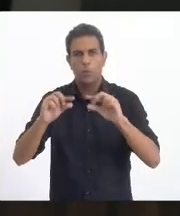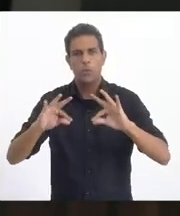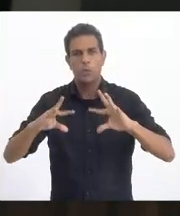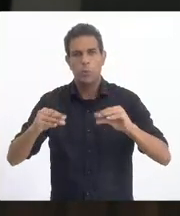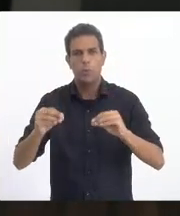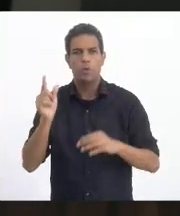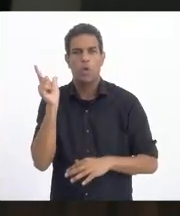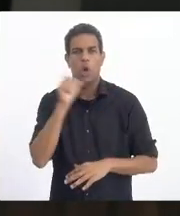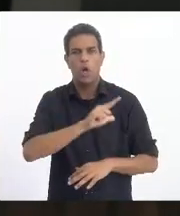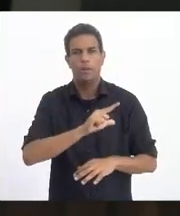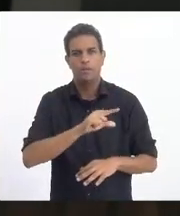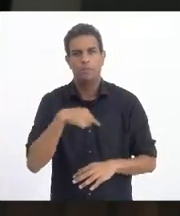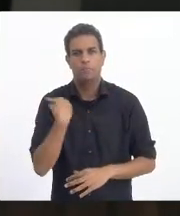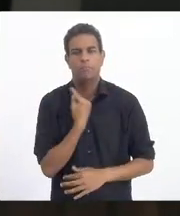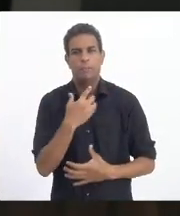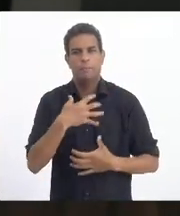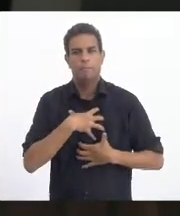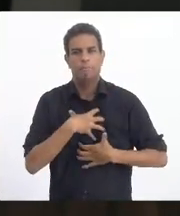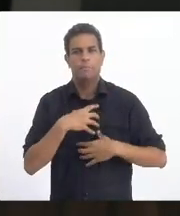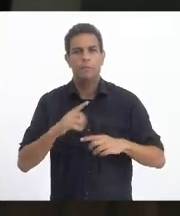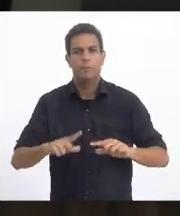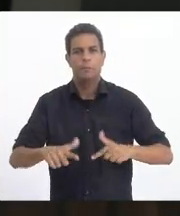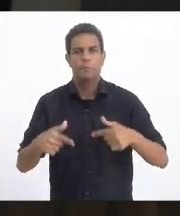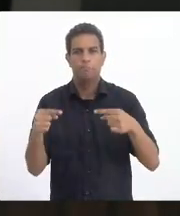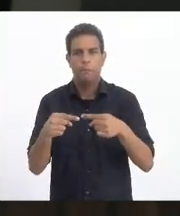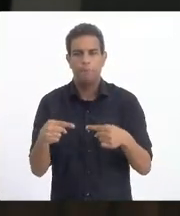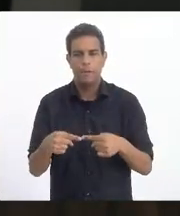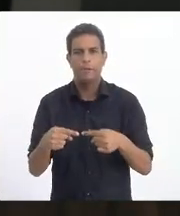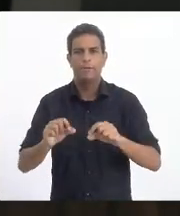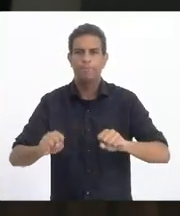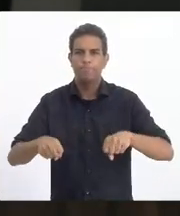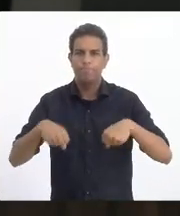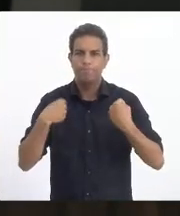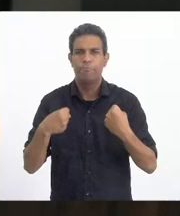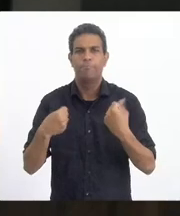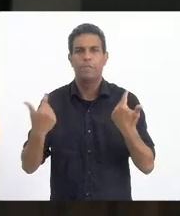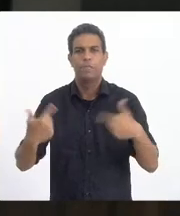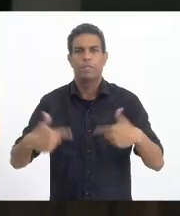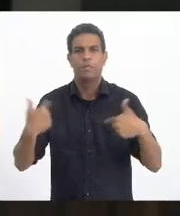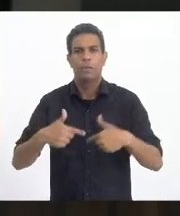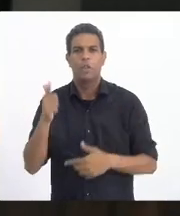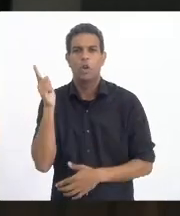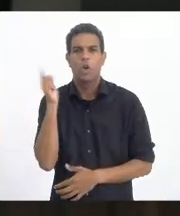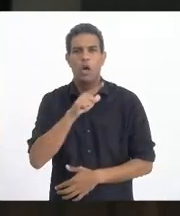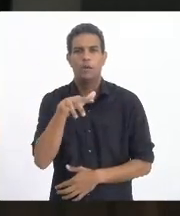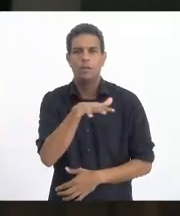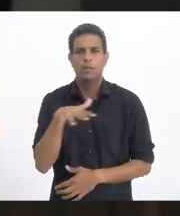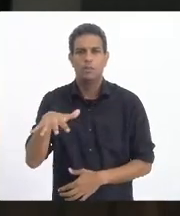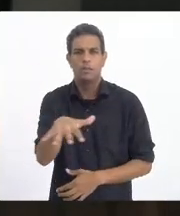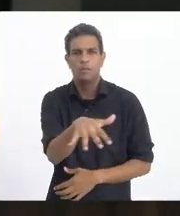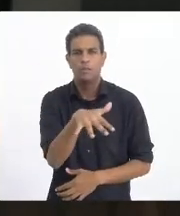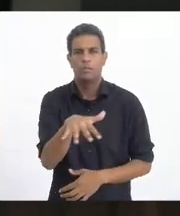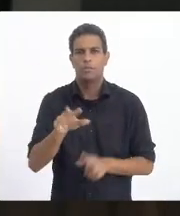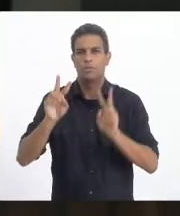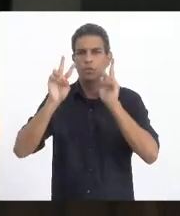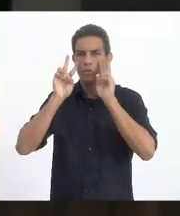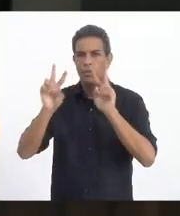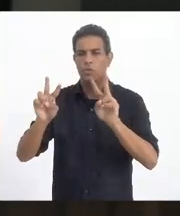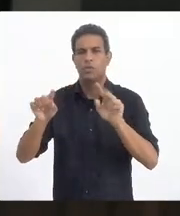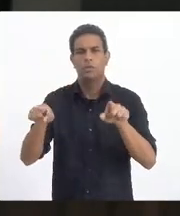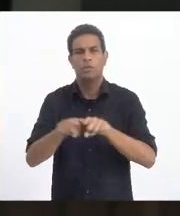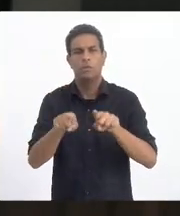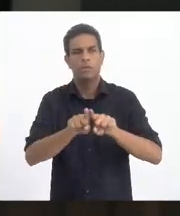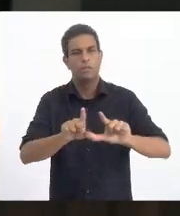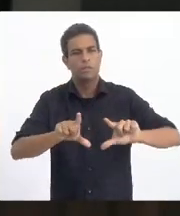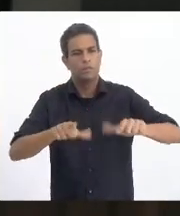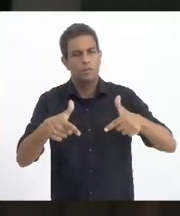heróis, praças, oficiais, que defendem o nosso Estado sejam honrados na pessoa do subtenente Rogério e de